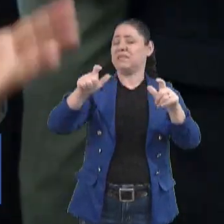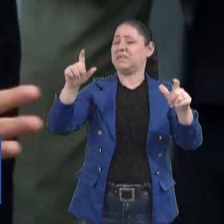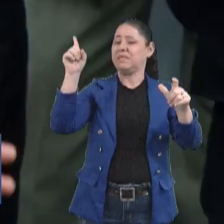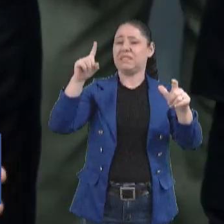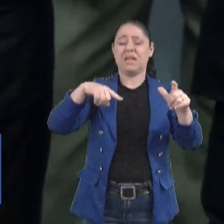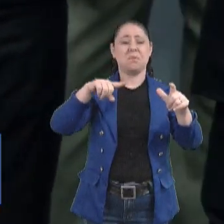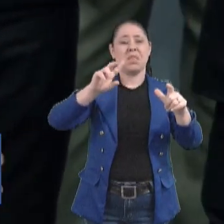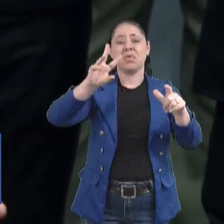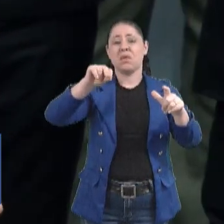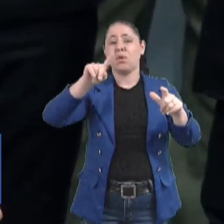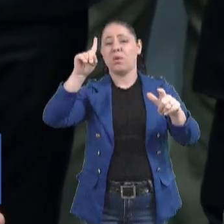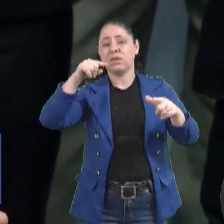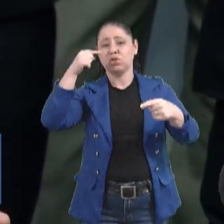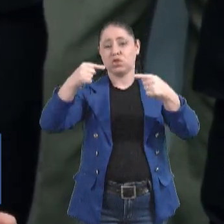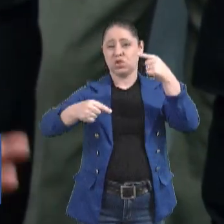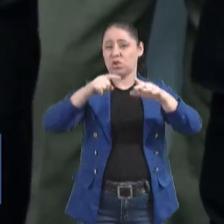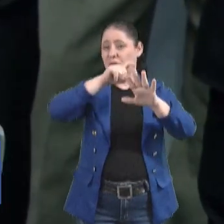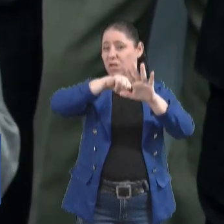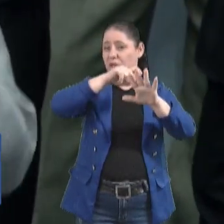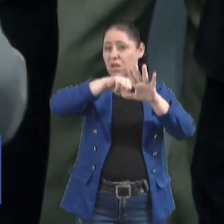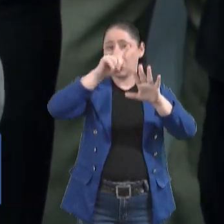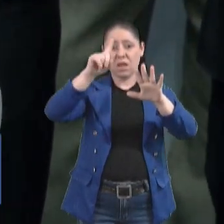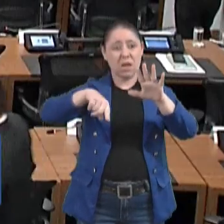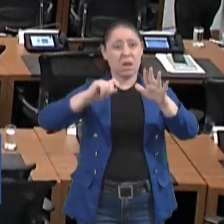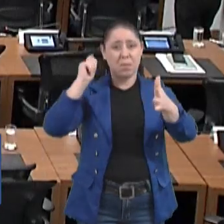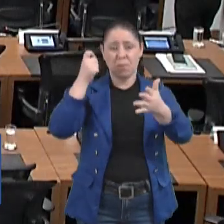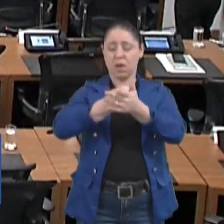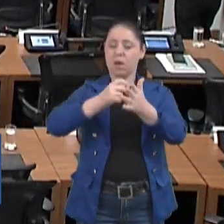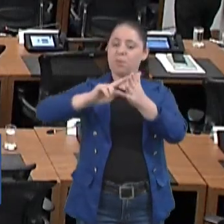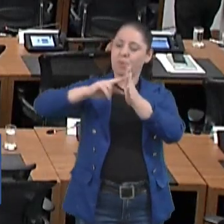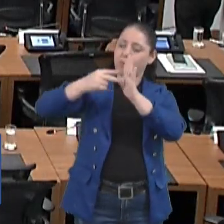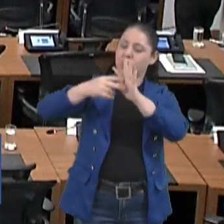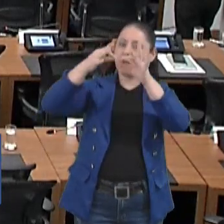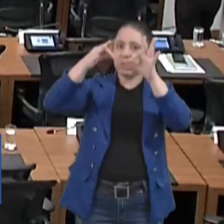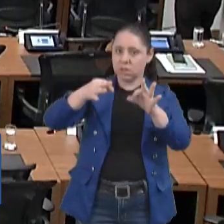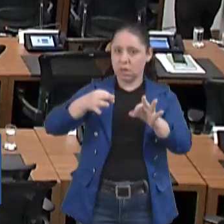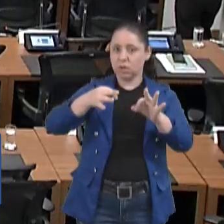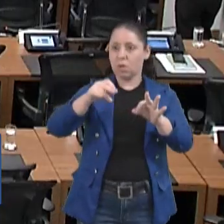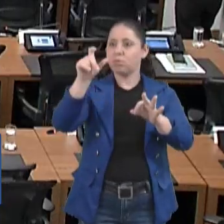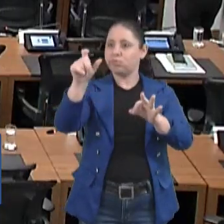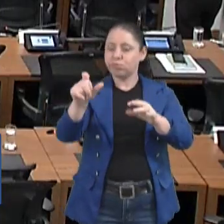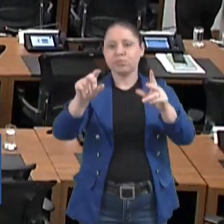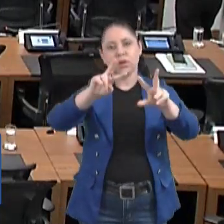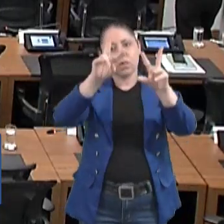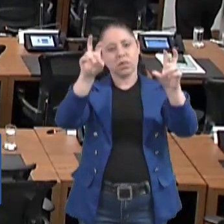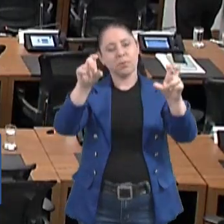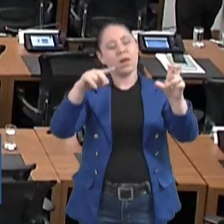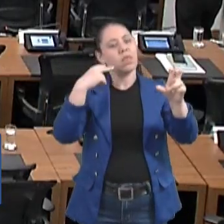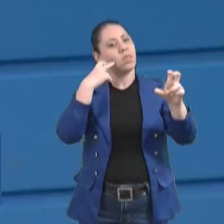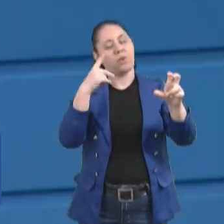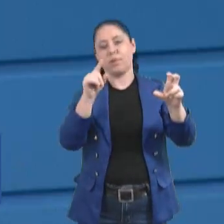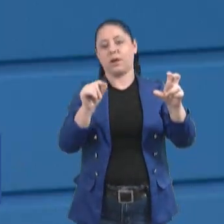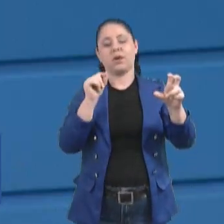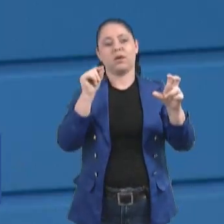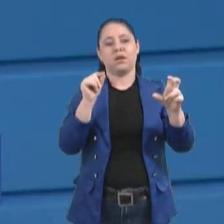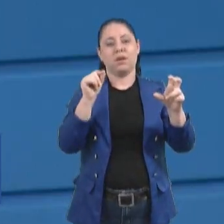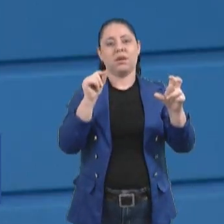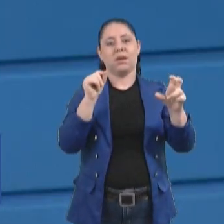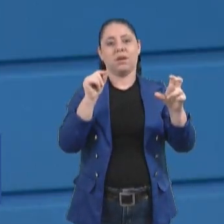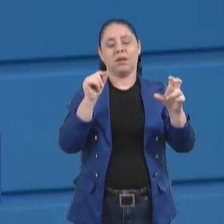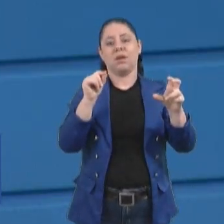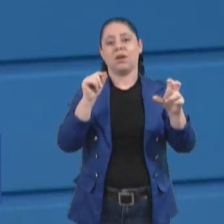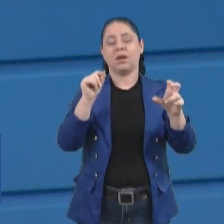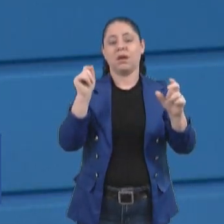se trata de uma discussão ideológica, se trata de uma interpretação correta do artigo. E é natural que aquilo que